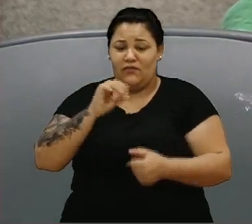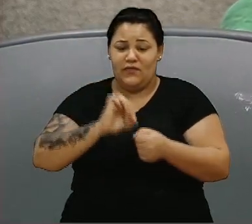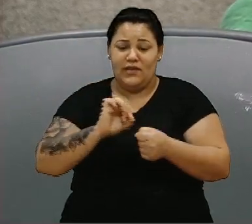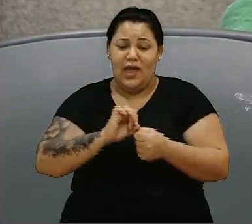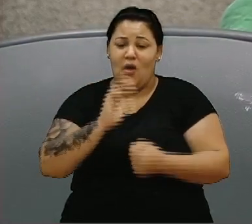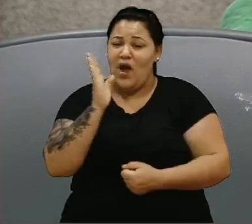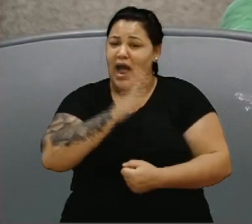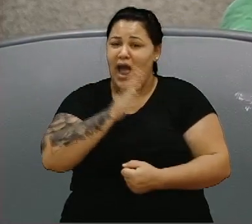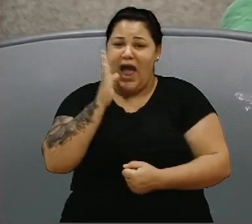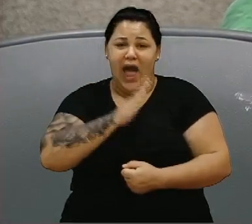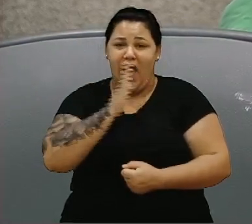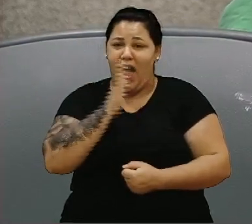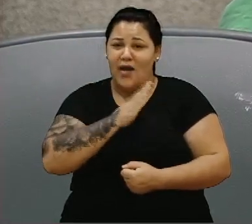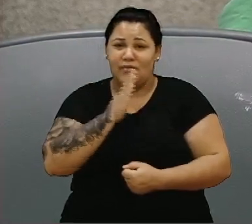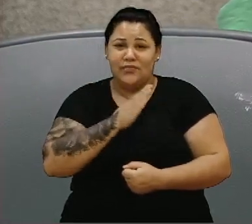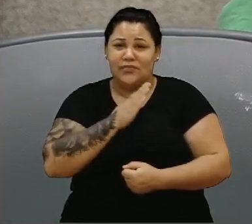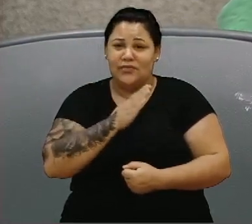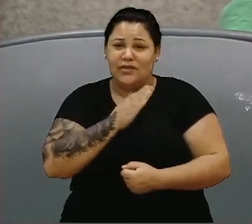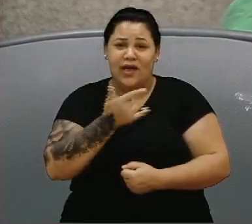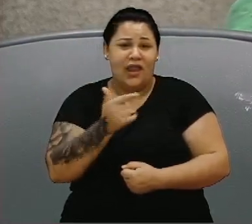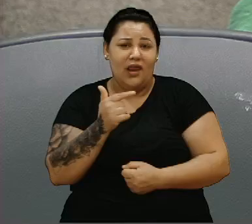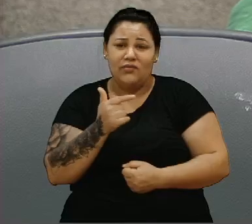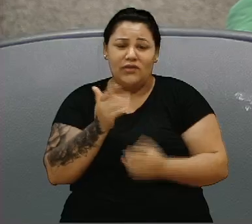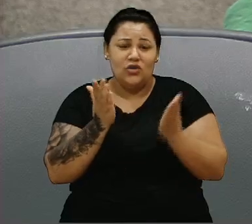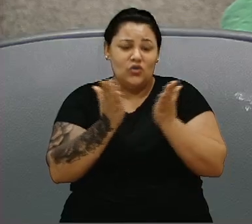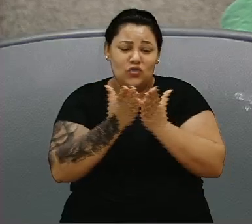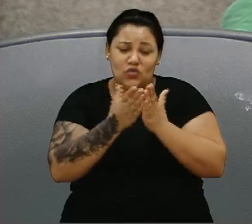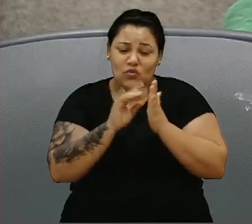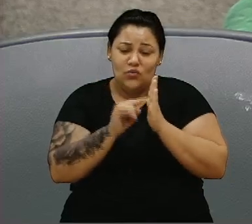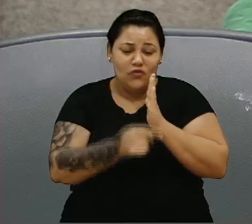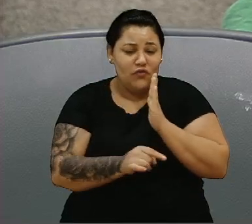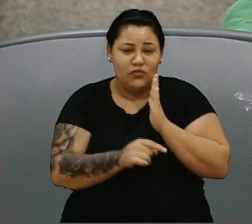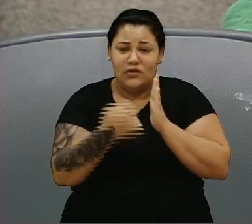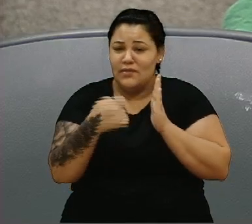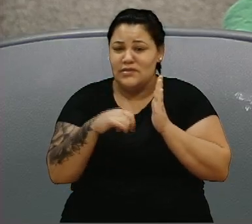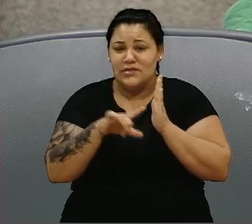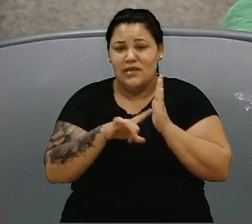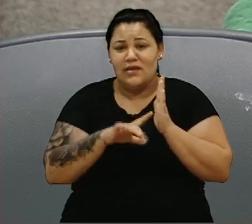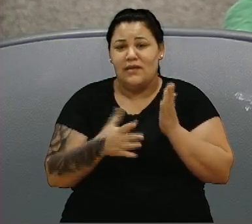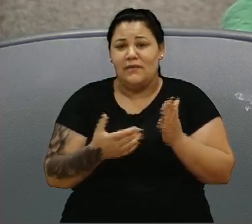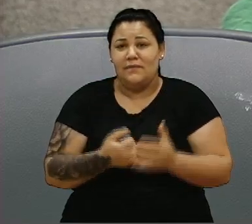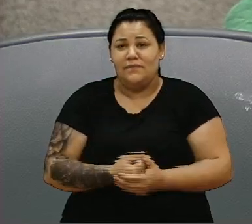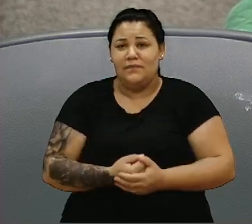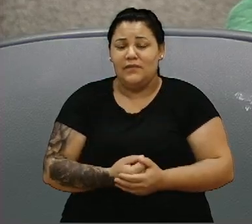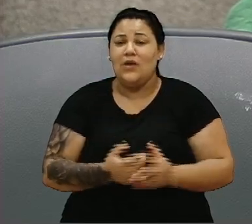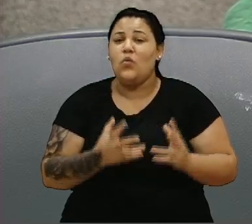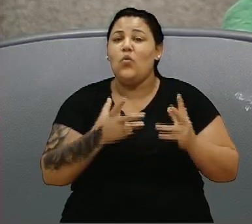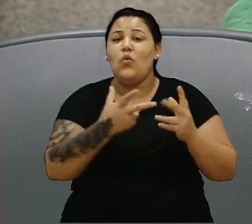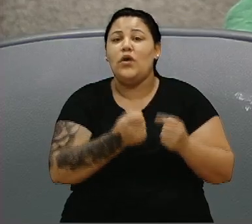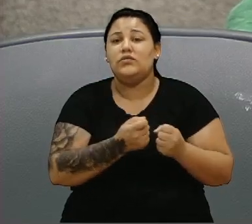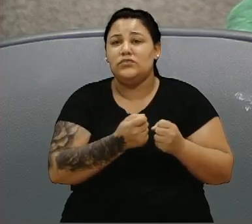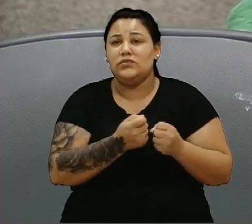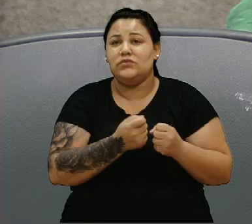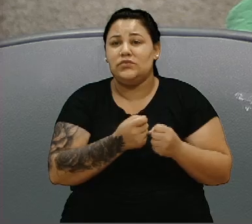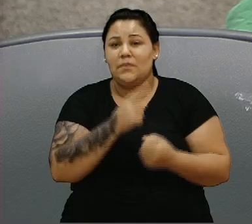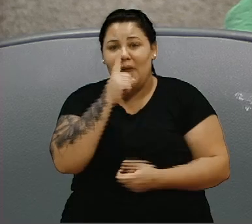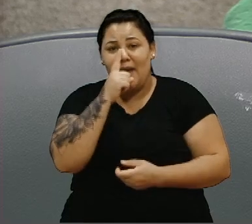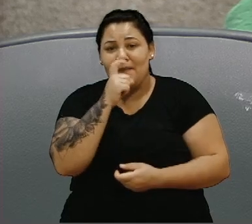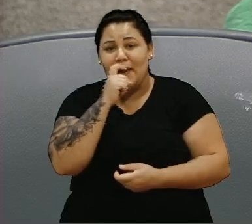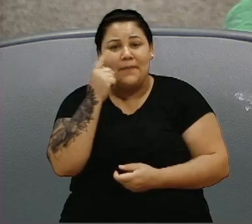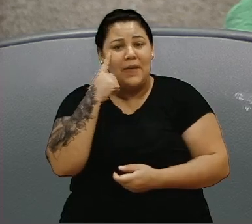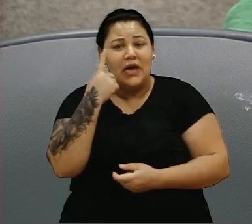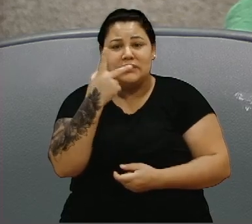ela não teria todo o estudo que precisava ter. Então, quantos pais que pensam a mesma